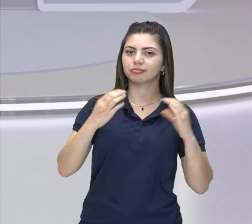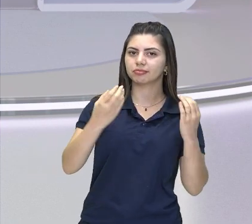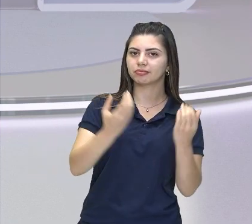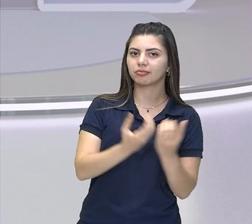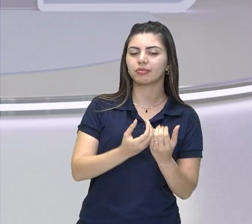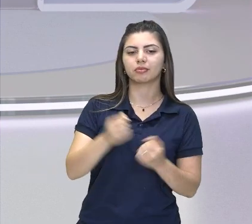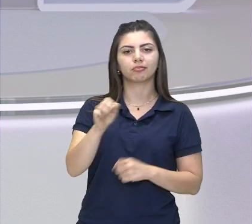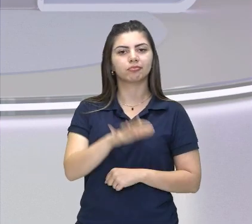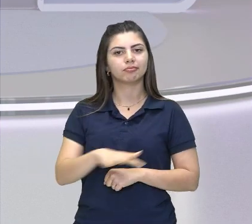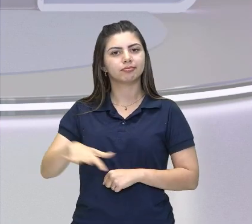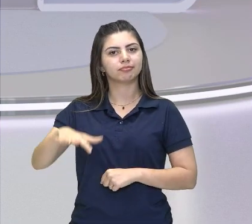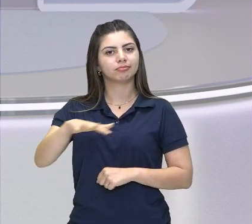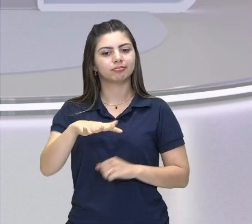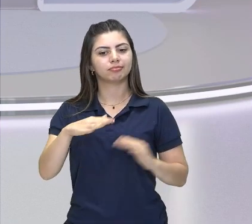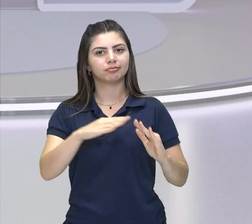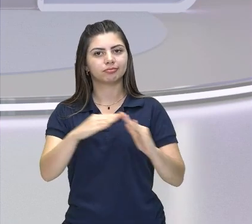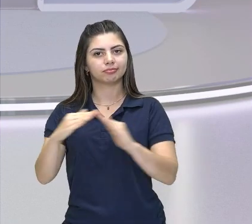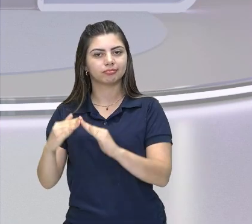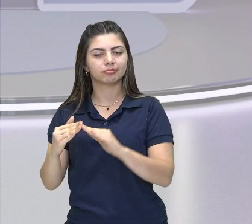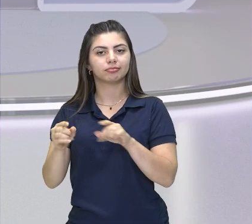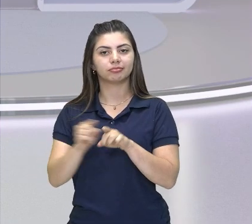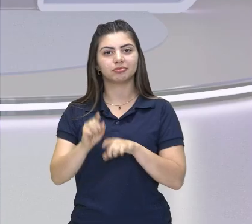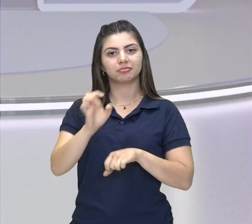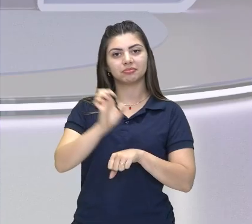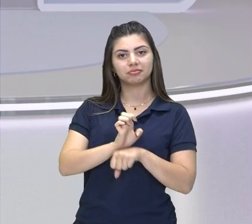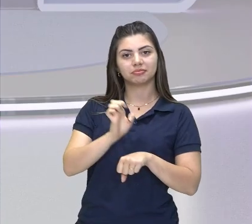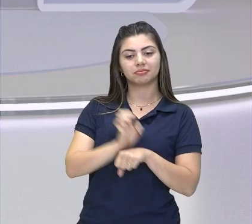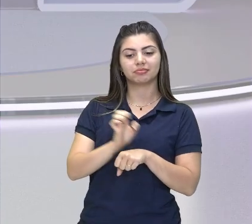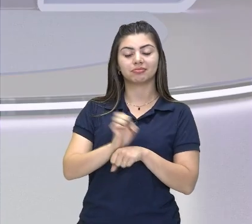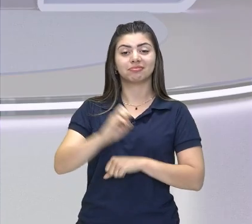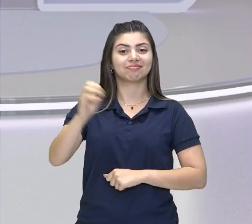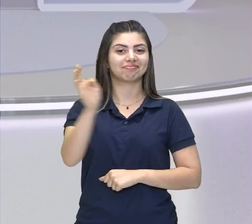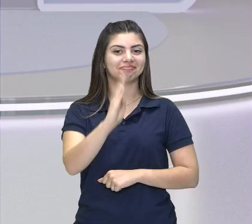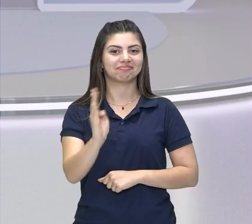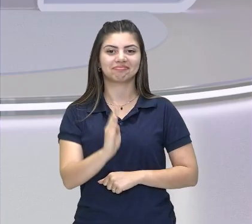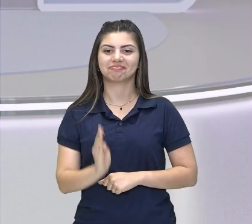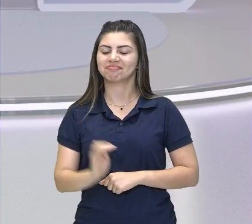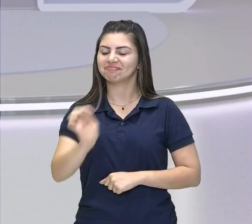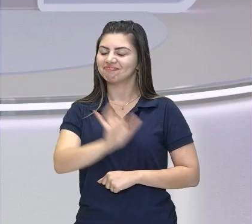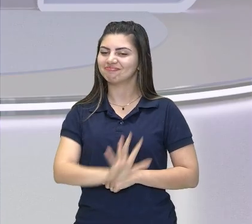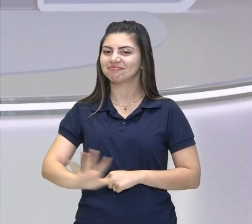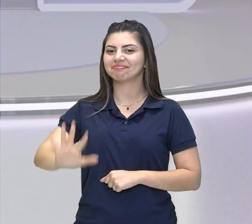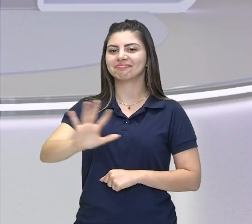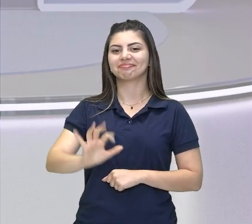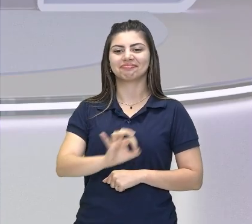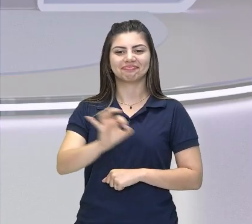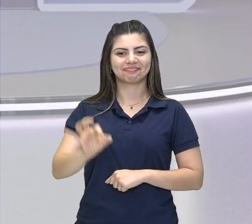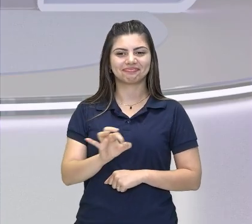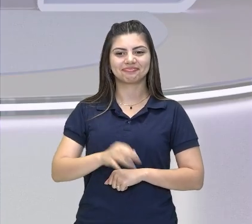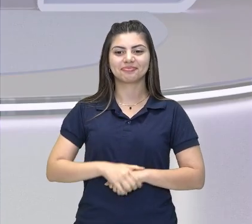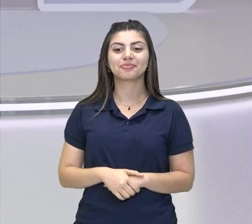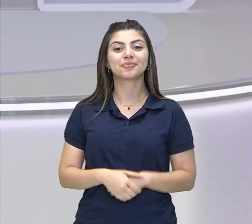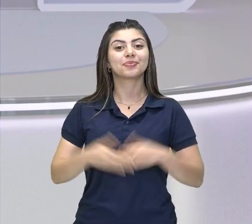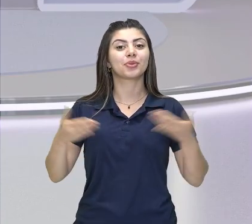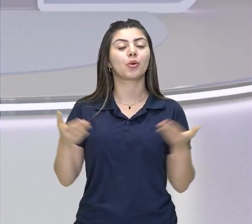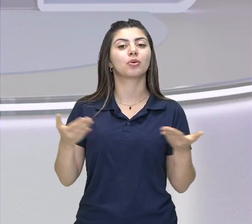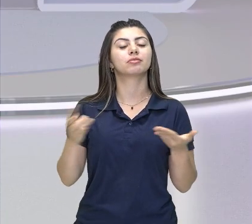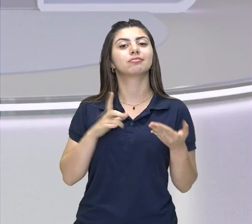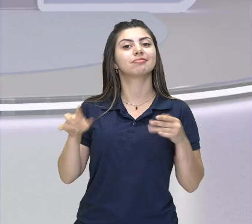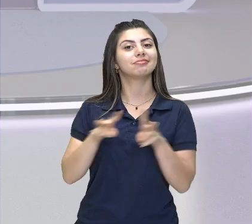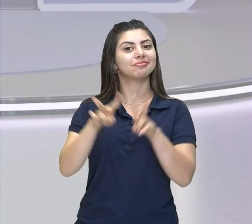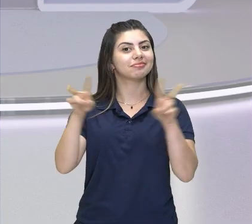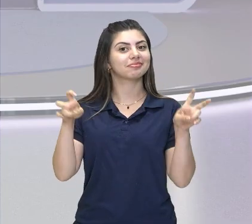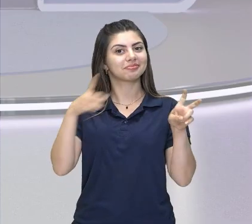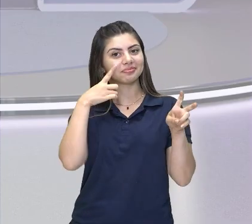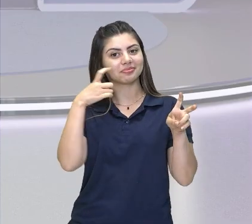nossos bairros, no nosso estado, no nosso Brasil. E esta aula, ela tem um tema muito